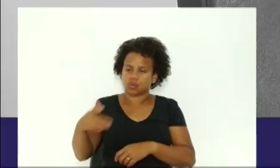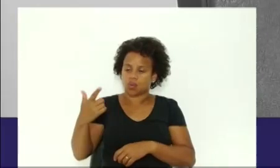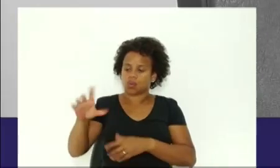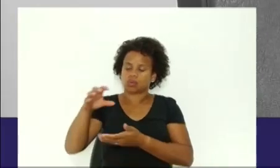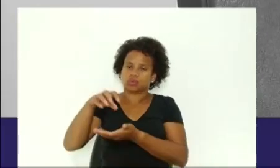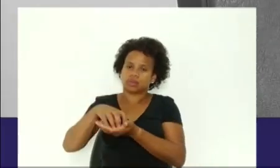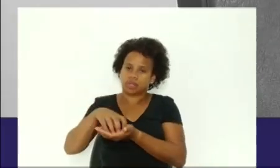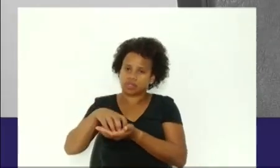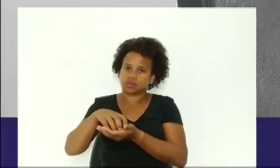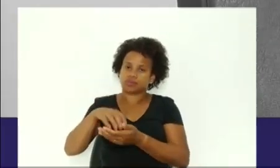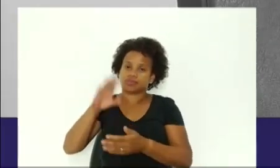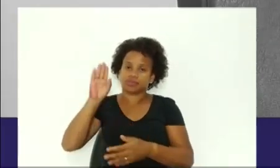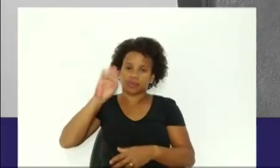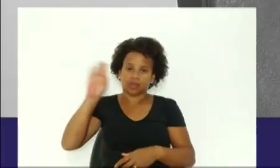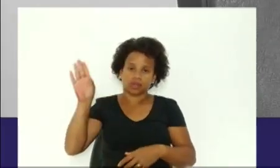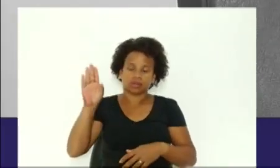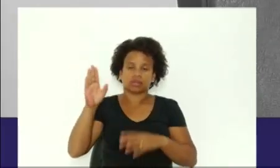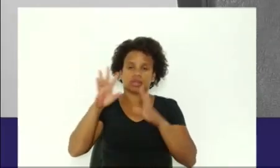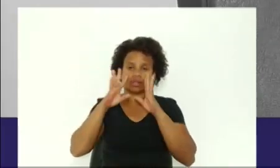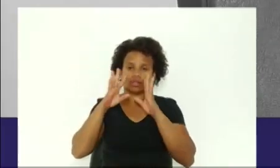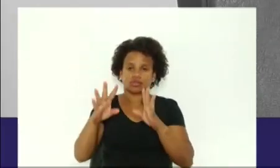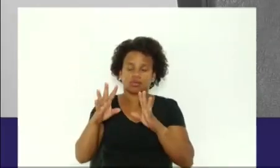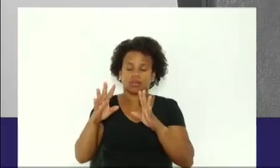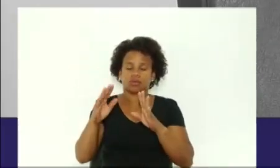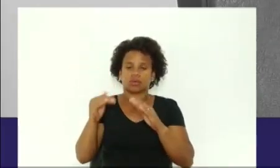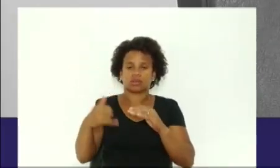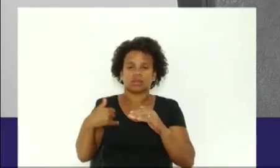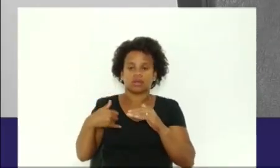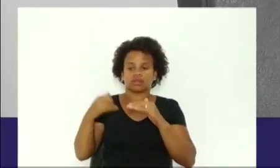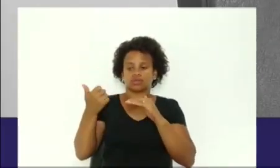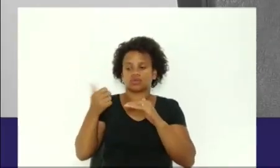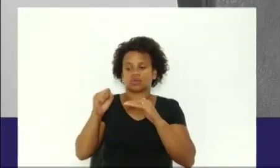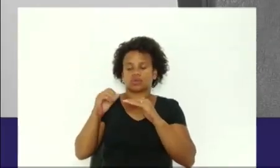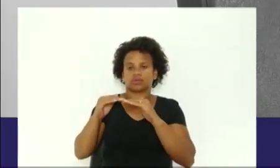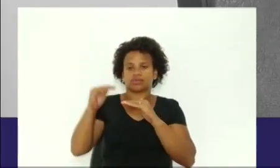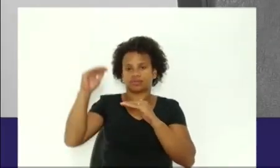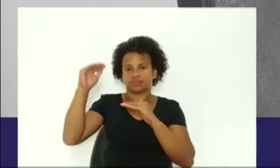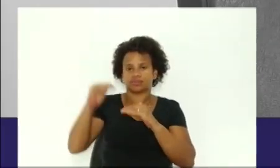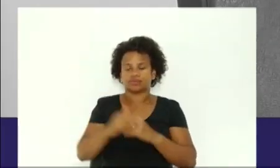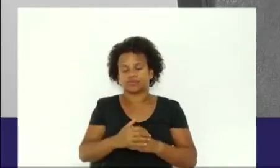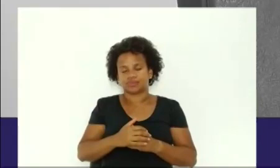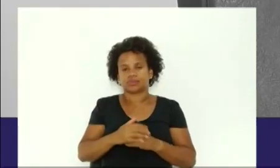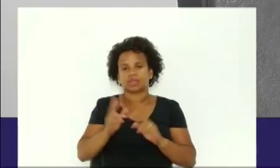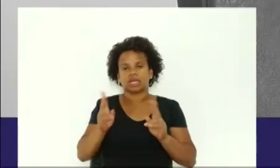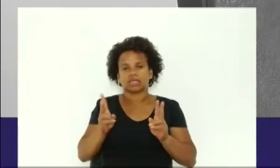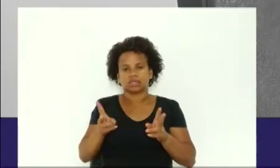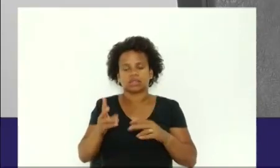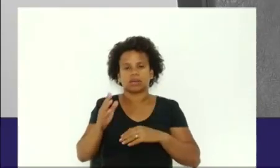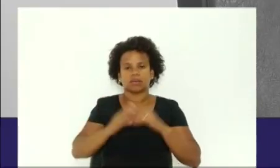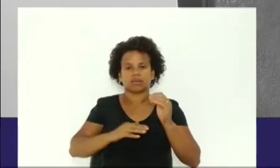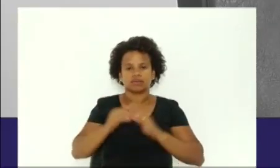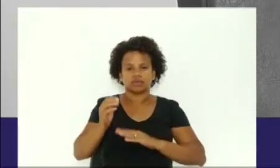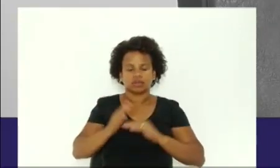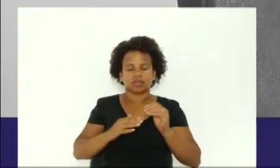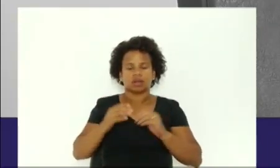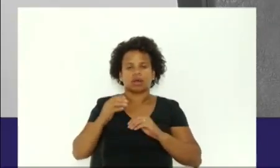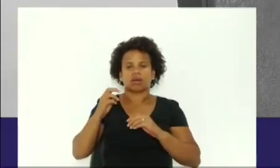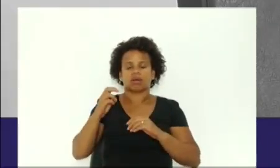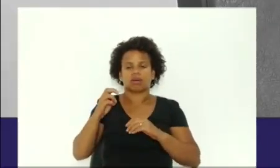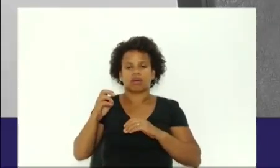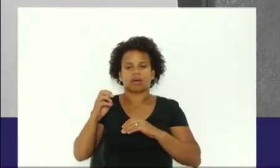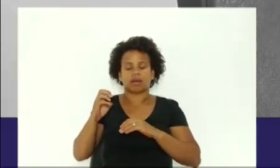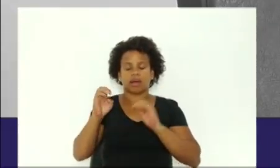priorizando, assim, atendimentos acima de 18 anos. Sempre foi uma profissional ética e uma chefe